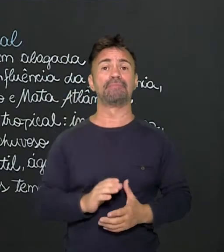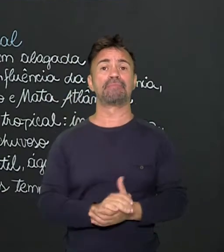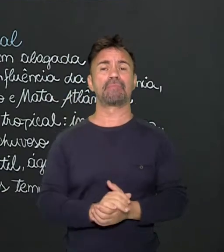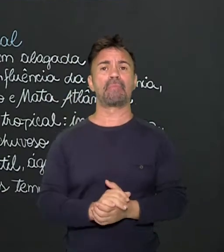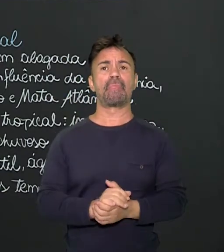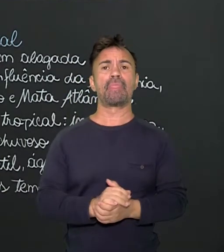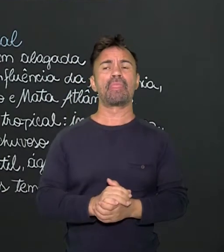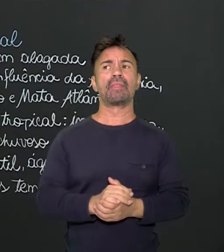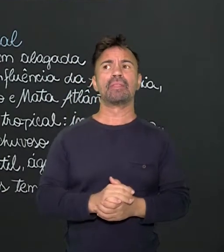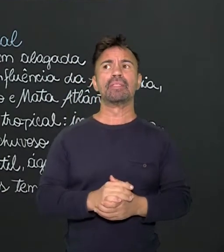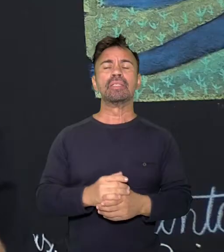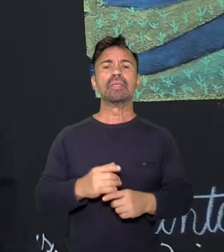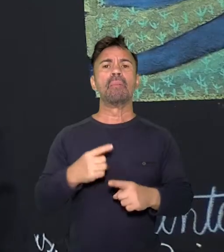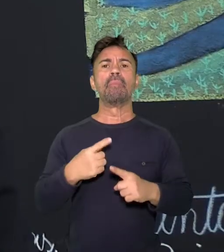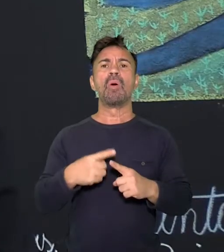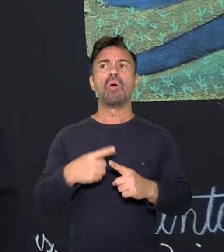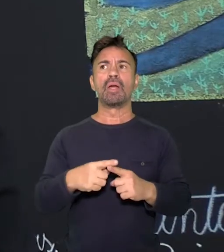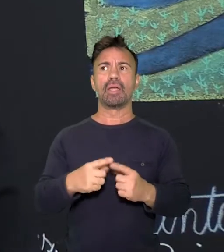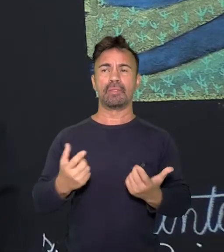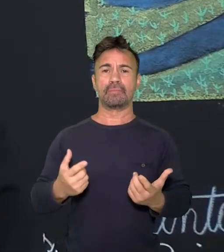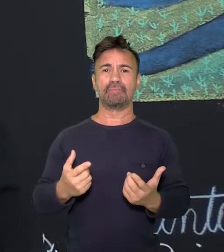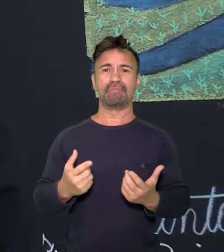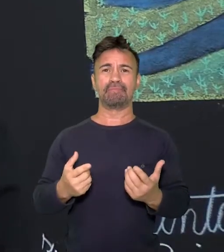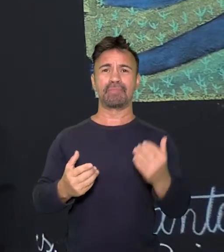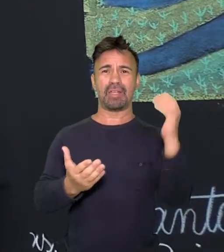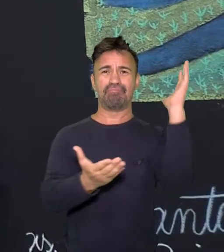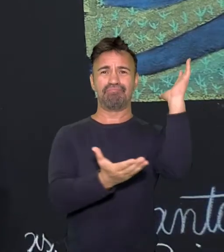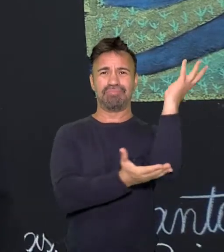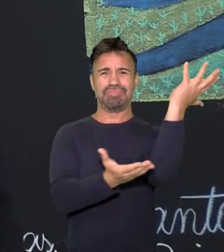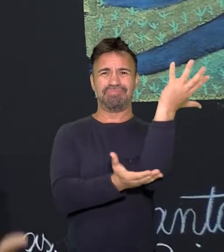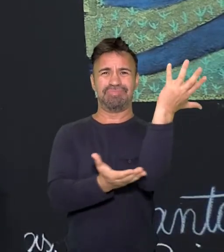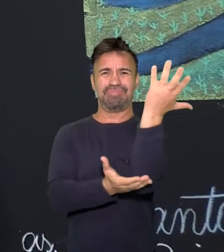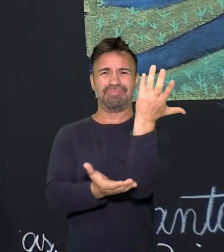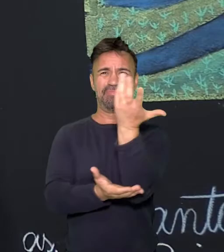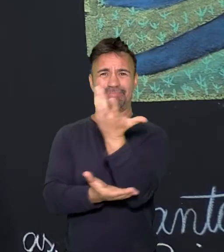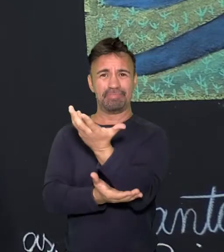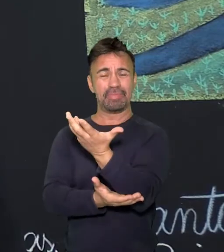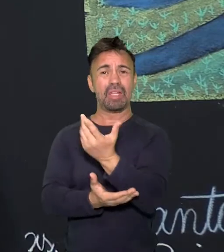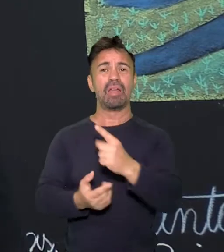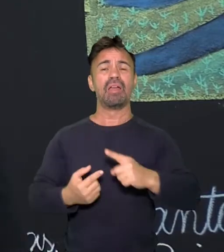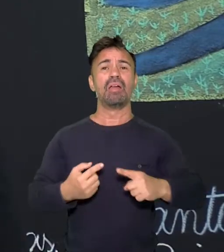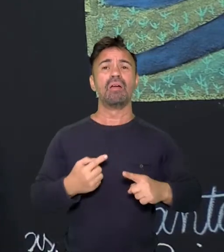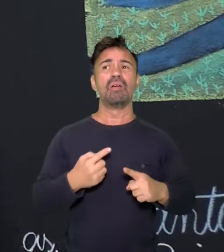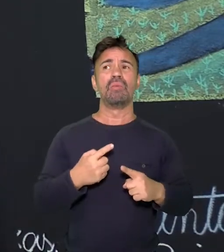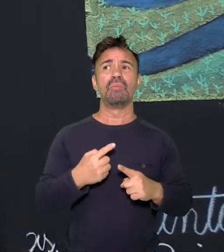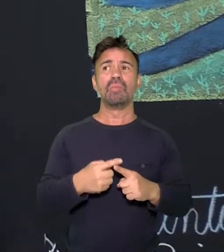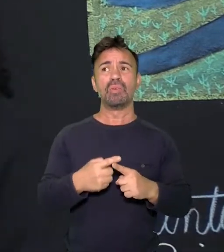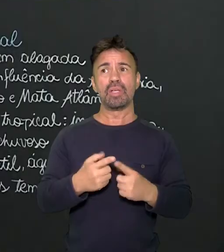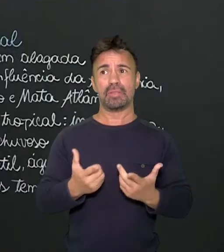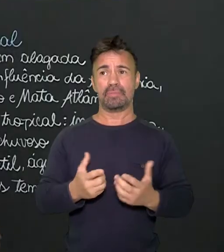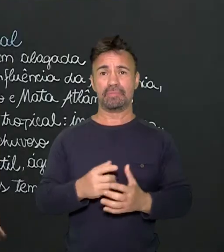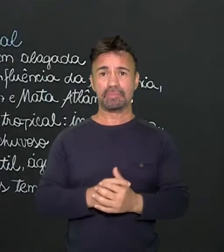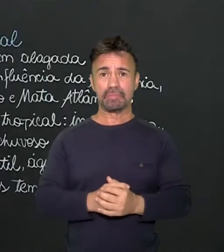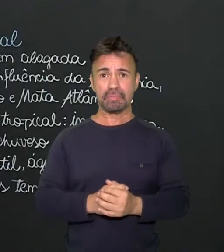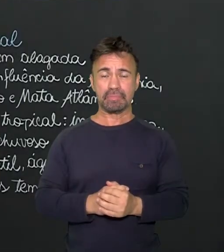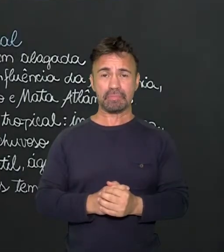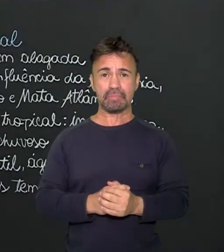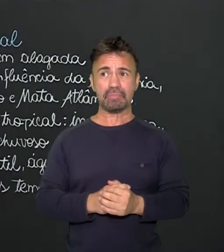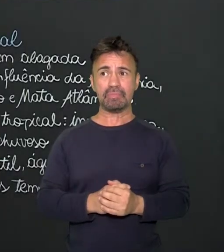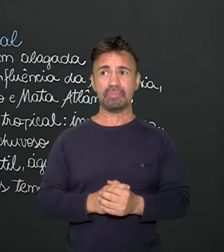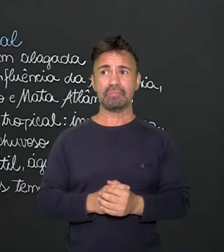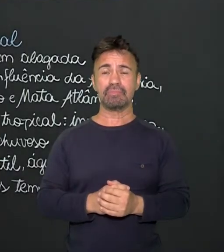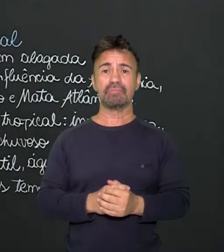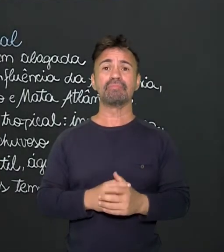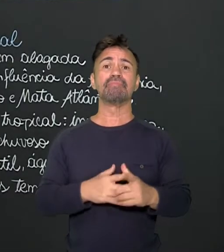muito grande. Por quê? Cresce o desmatamento em muitas das suas áreas. Para quê? Por esse ponto que eu coloquei aqui.